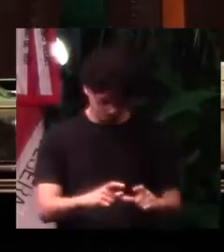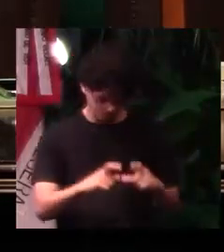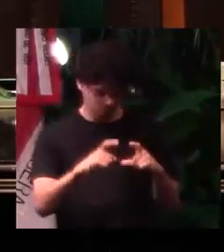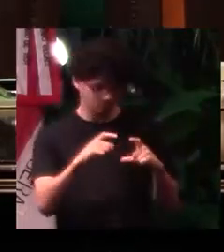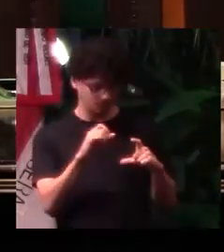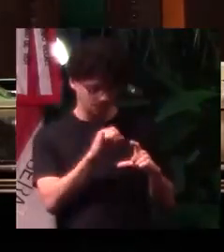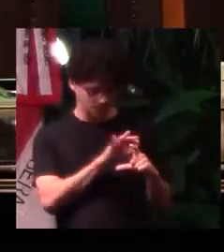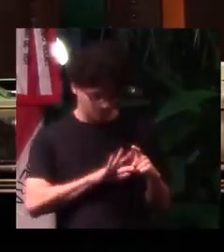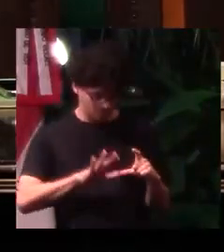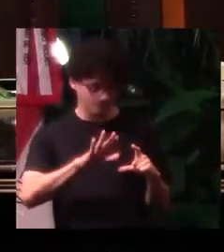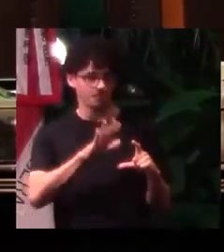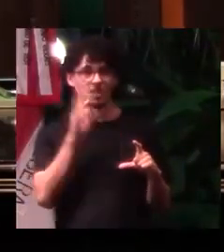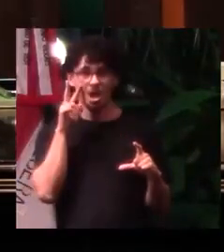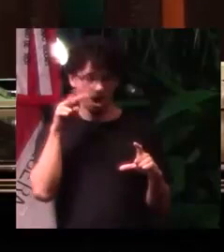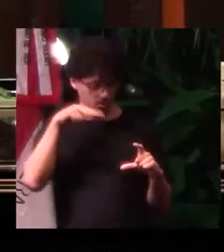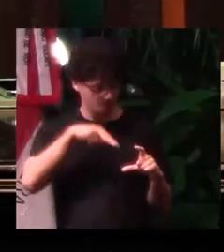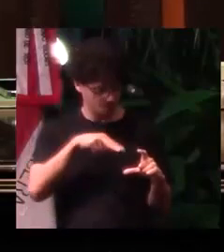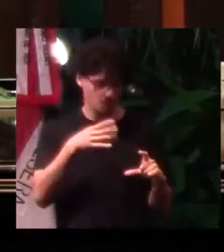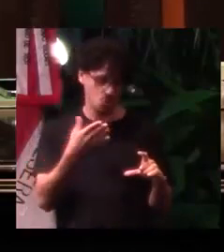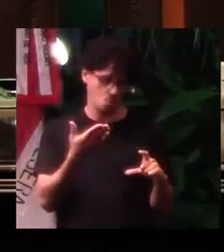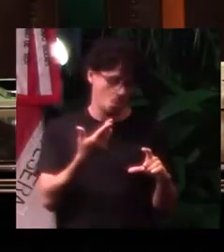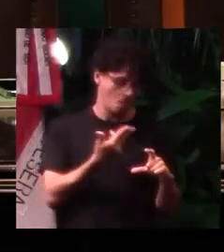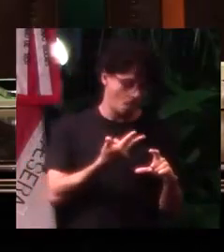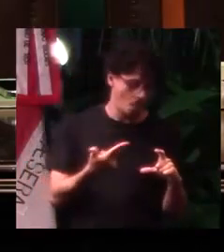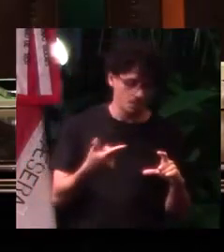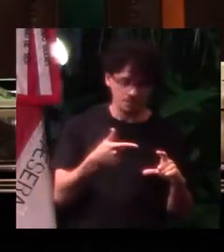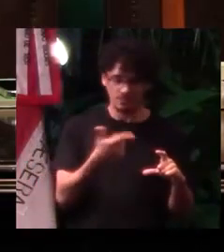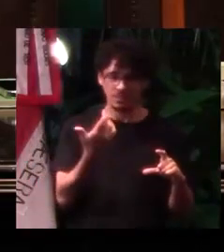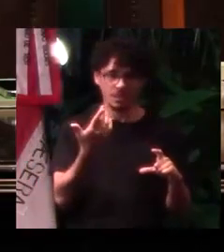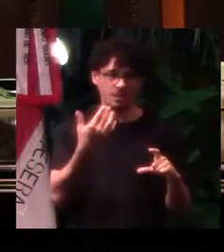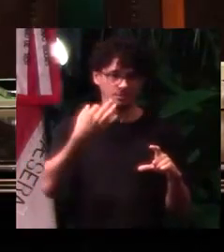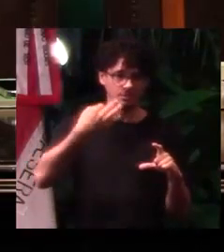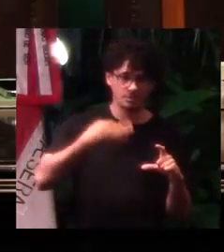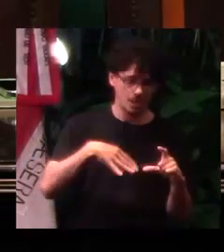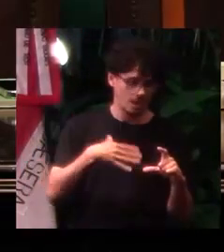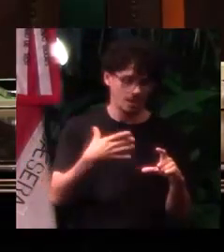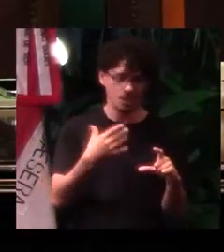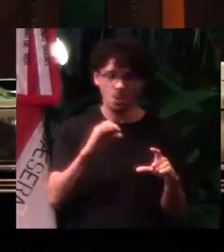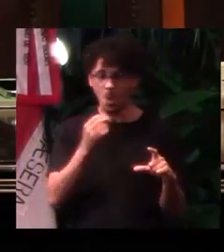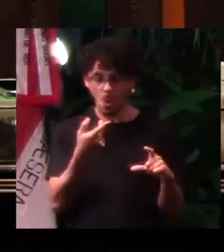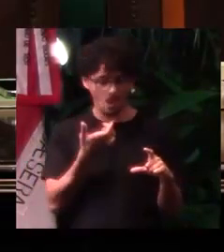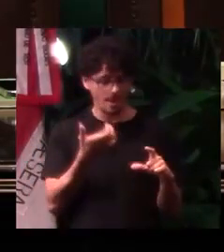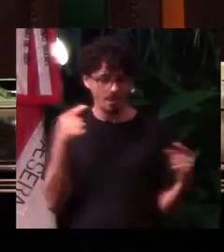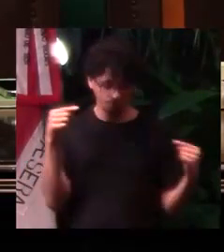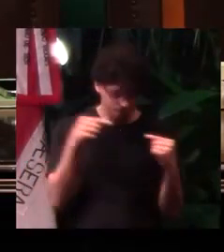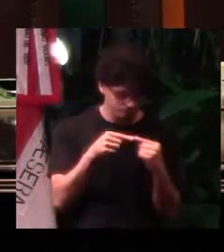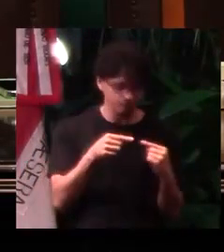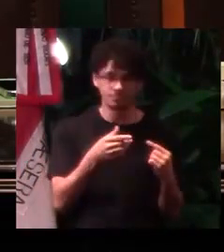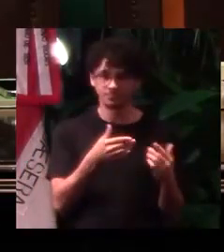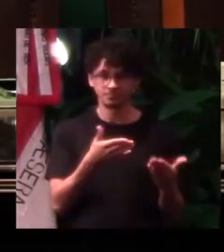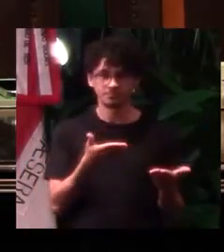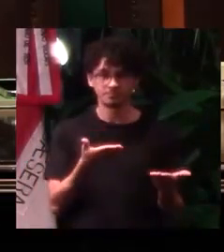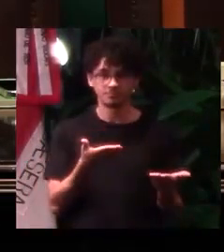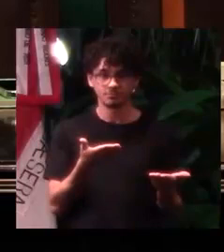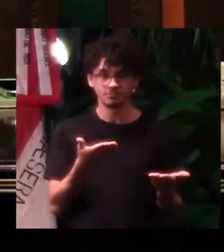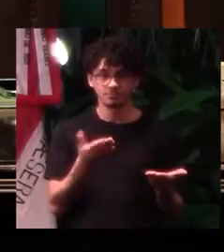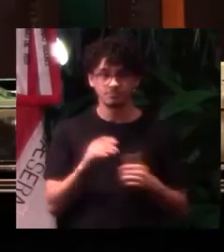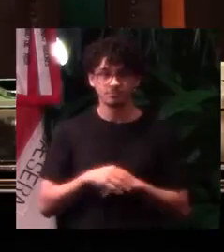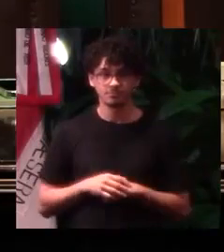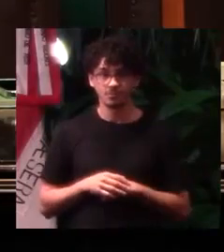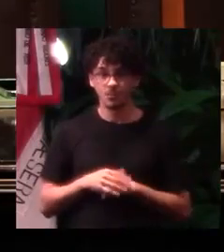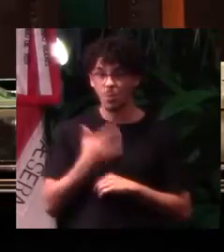de alguma coisa que se quer comprovar ou que se quer dizer que acabou de acontecer? É